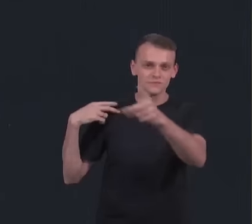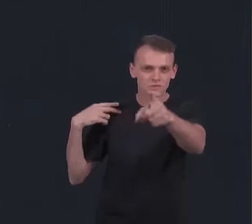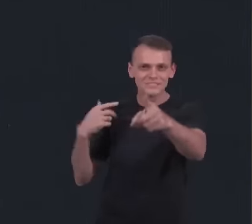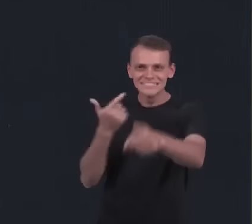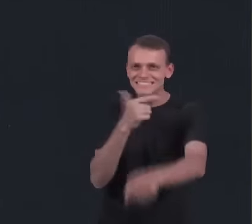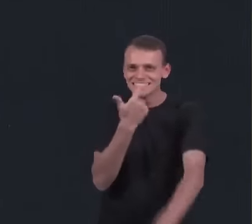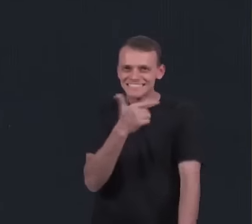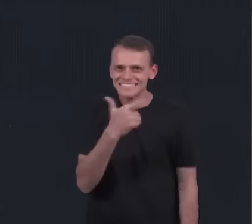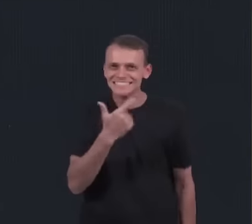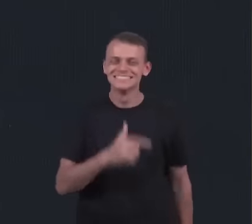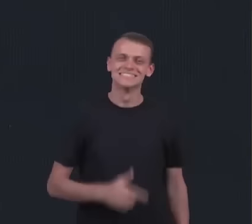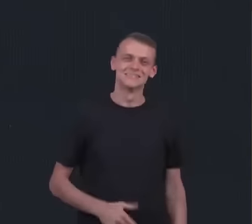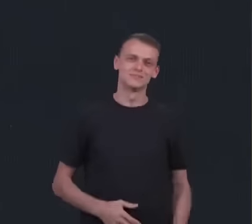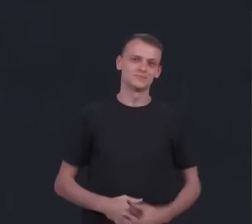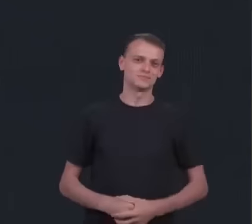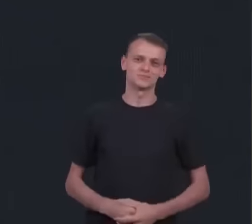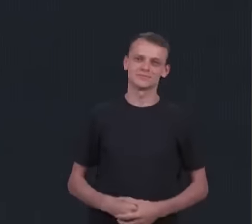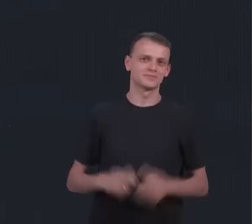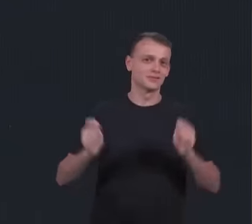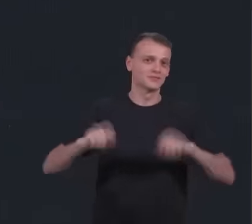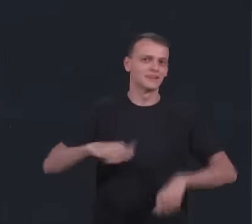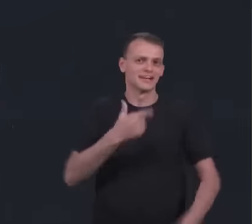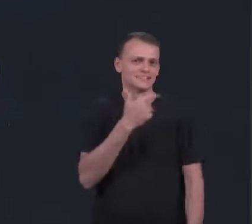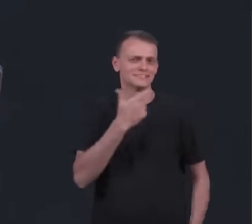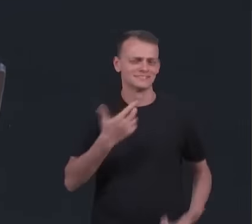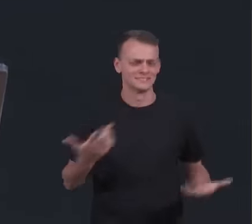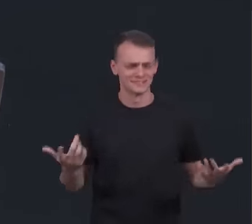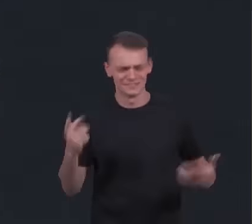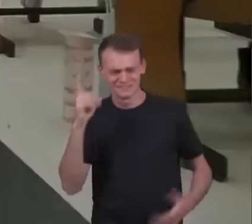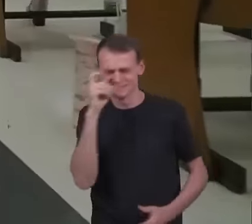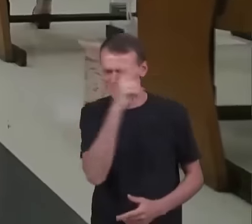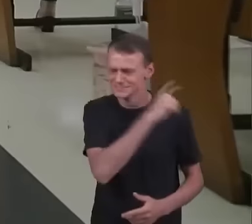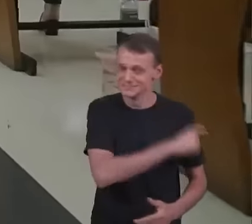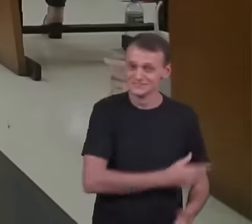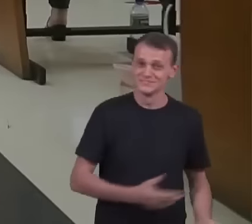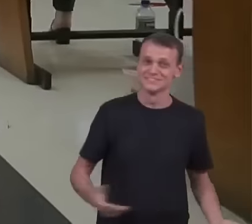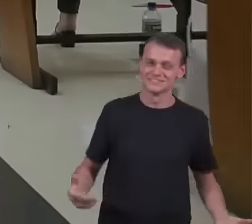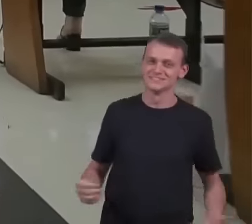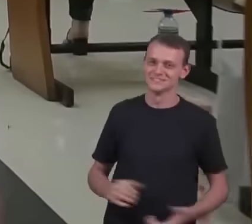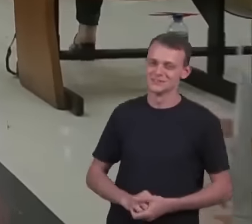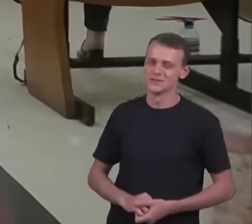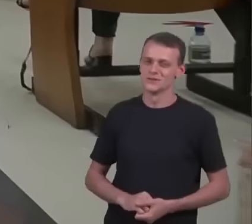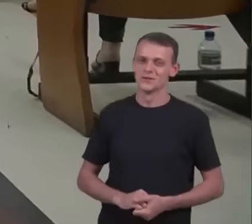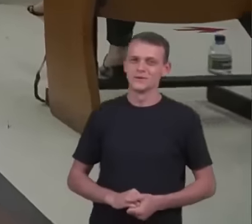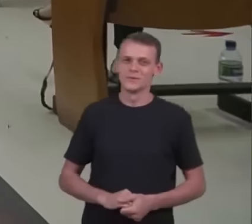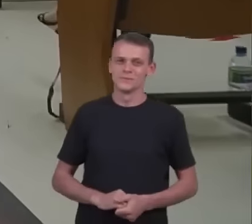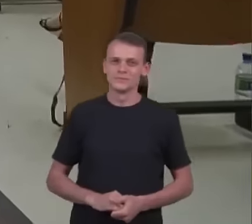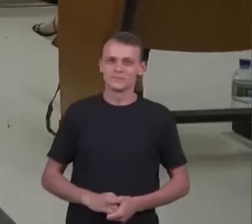para o irmão aí. Não dá para sorrir. Olha os olhos dele, vê se ele está sorrindo.